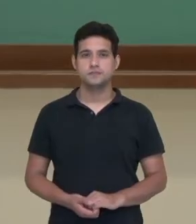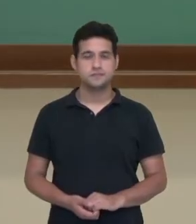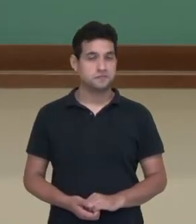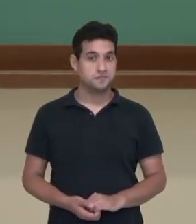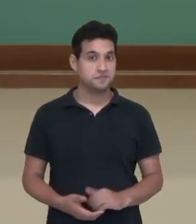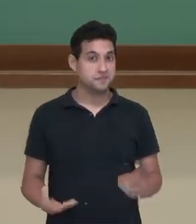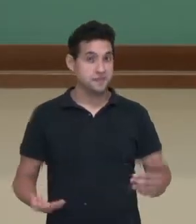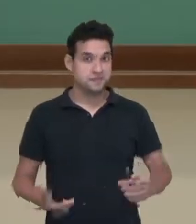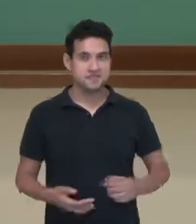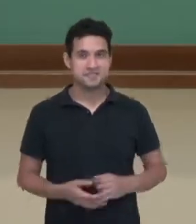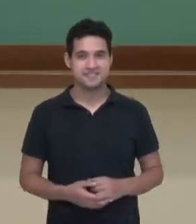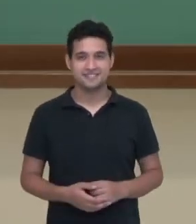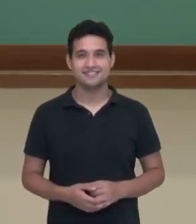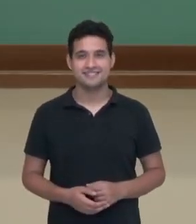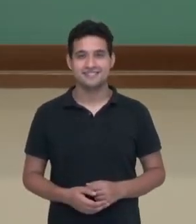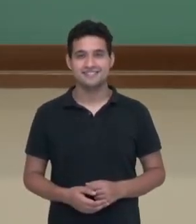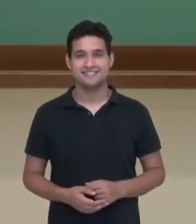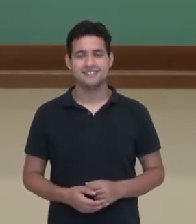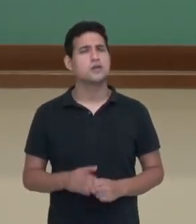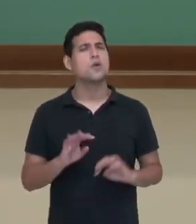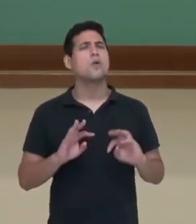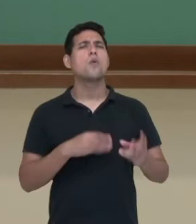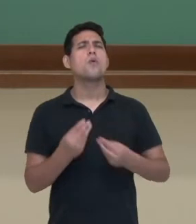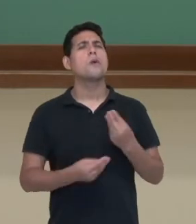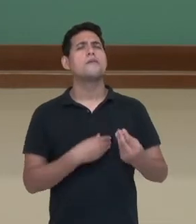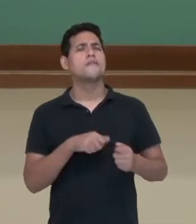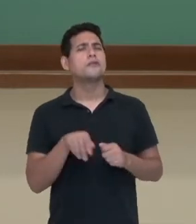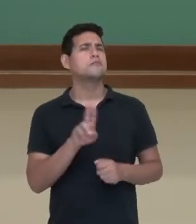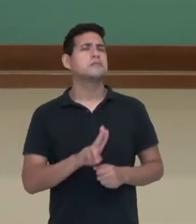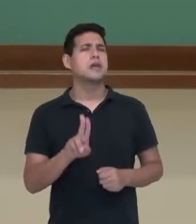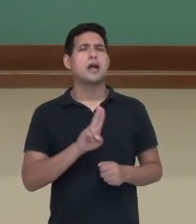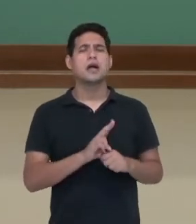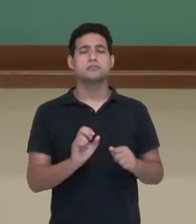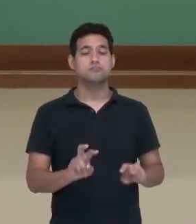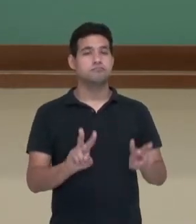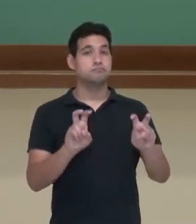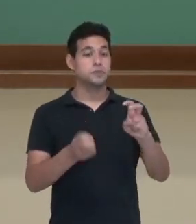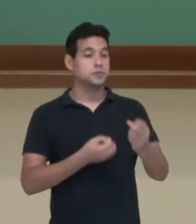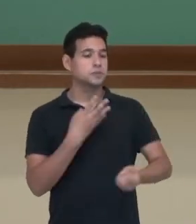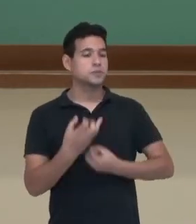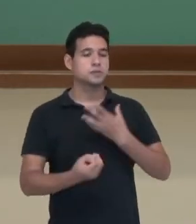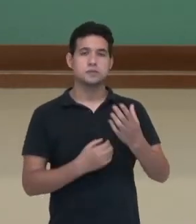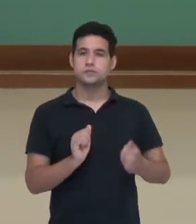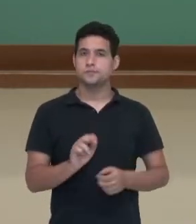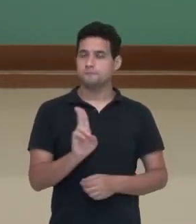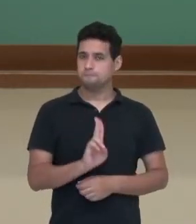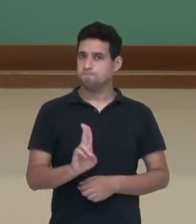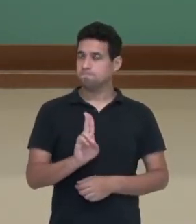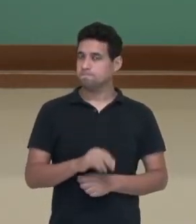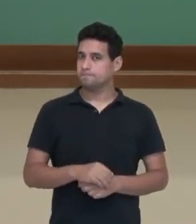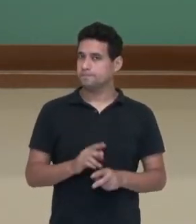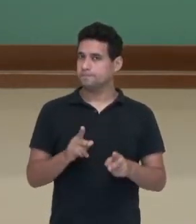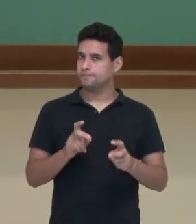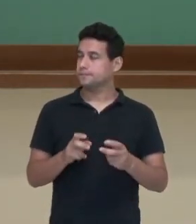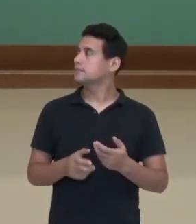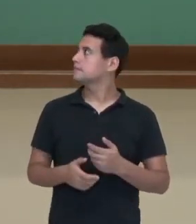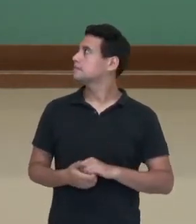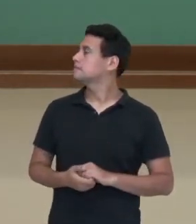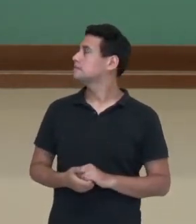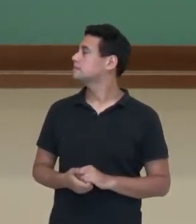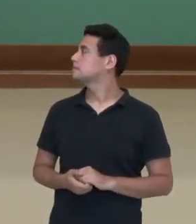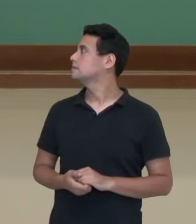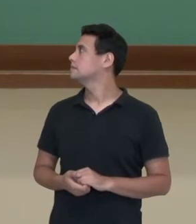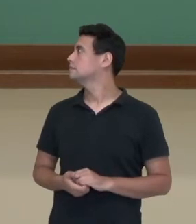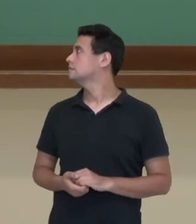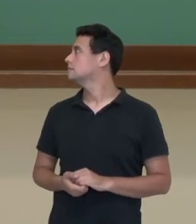E aí, chicos e chicas, qual foi o recurso desse poema utilizado? Vamos a ver com